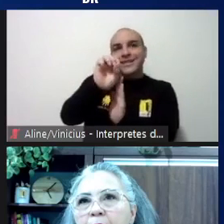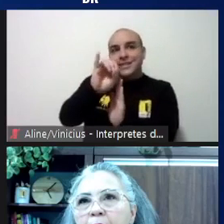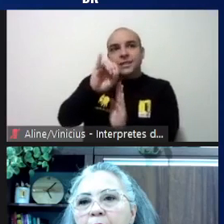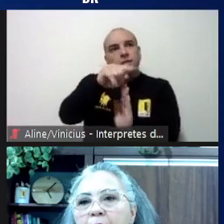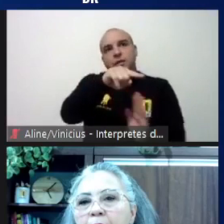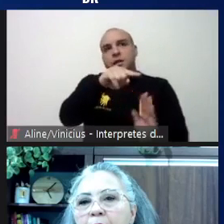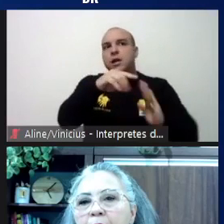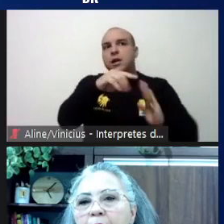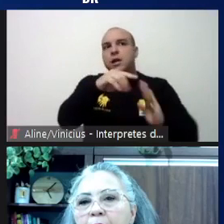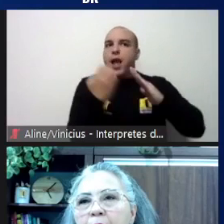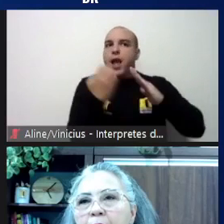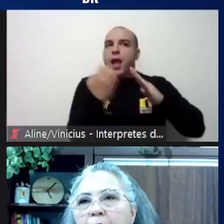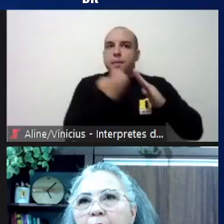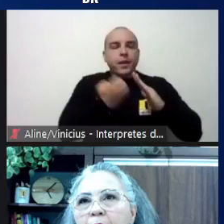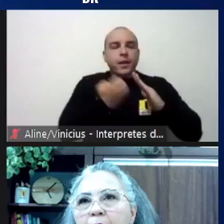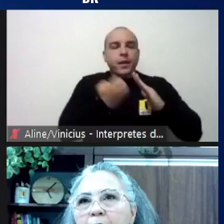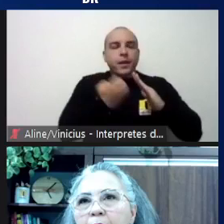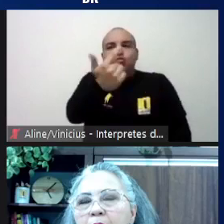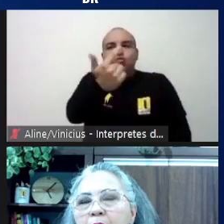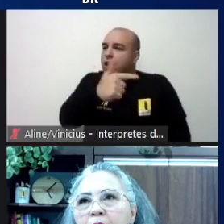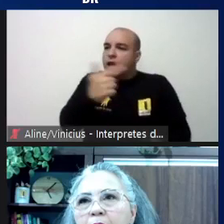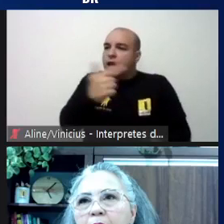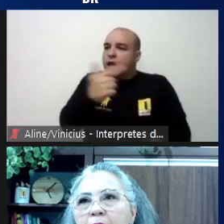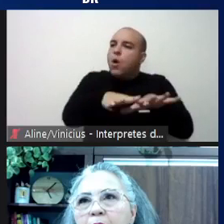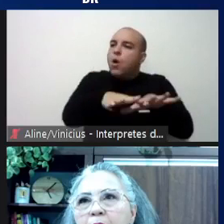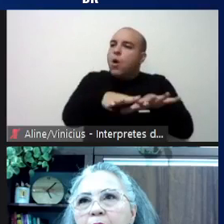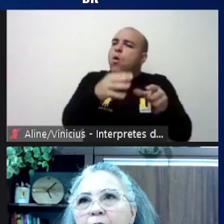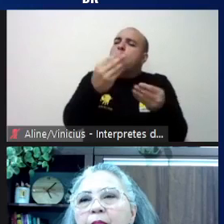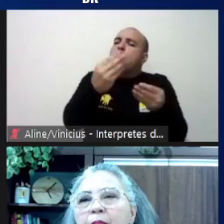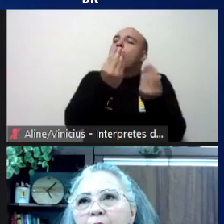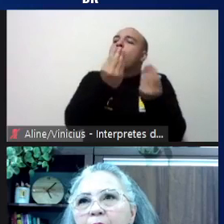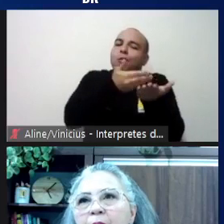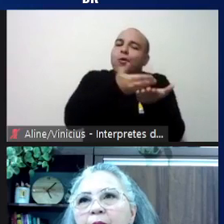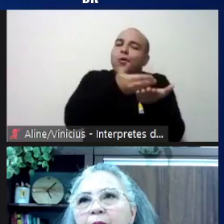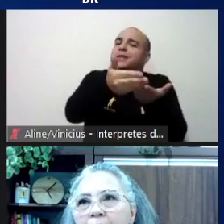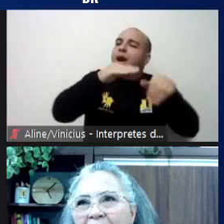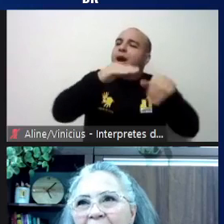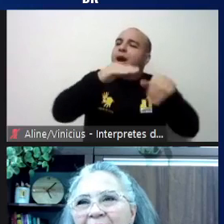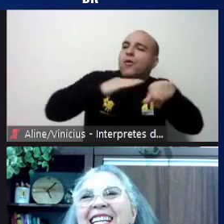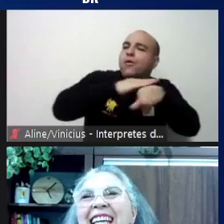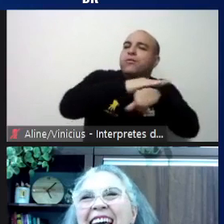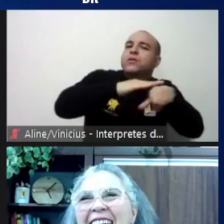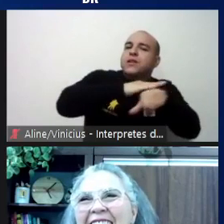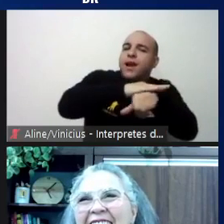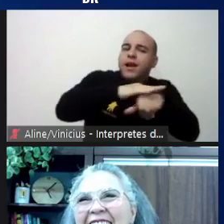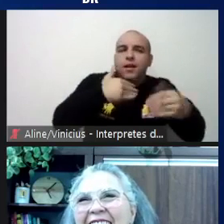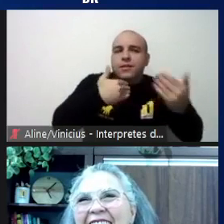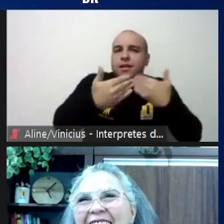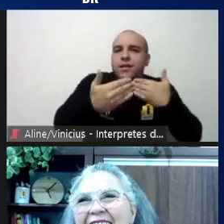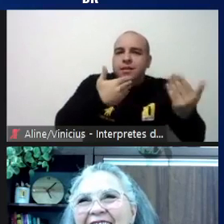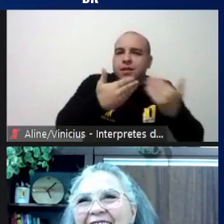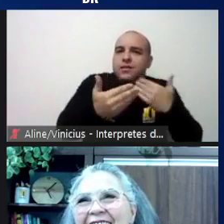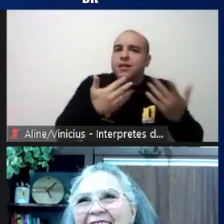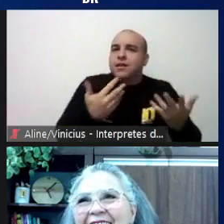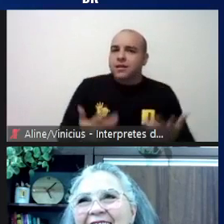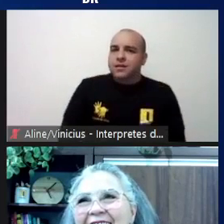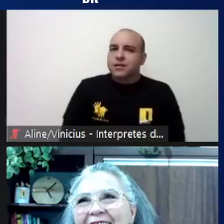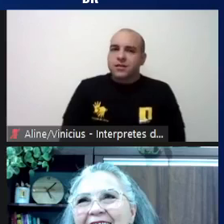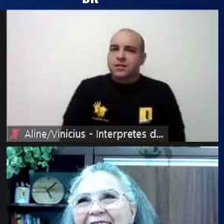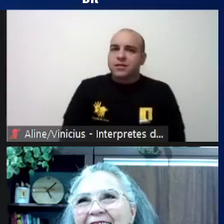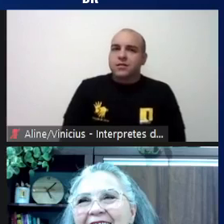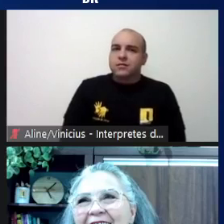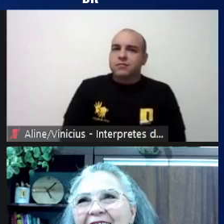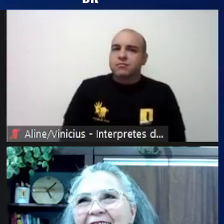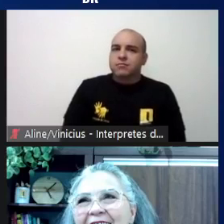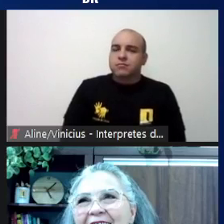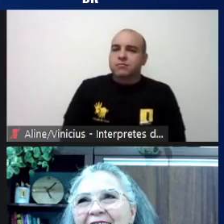práticas incluintes, como poderia, inclusivas, perdão, estou lendo aqui em espanhol, como poderíamos